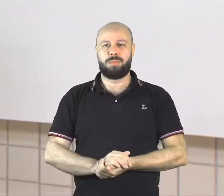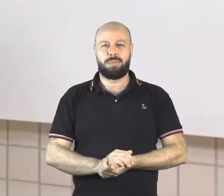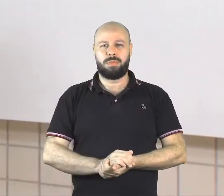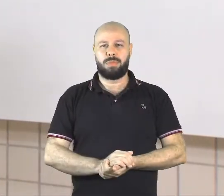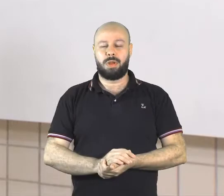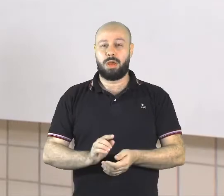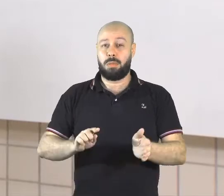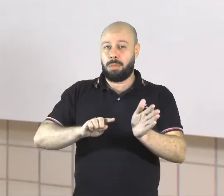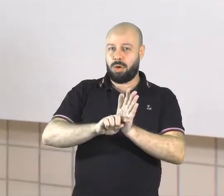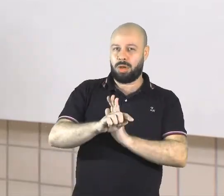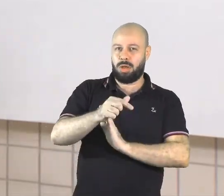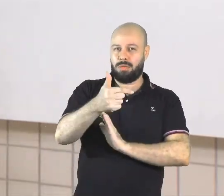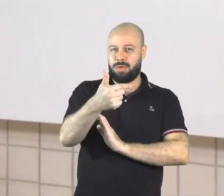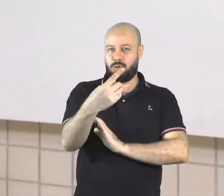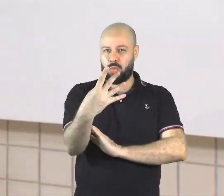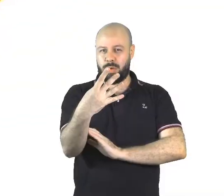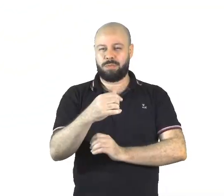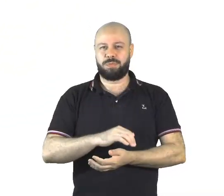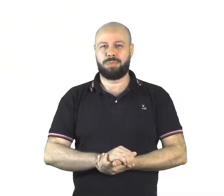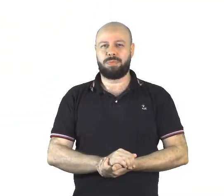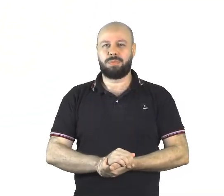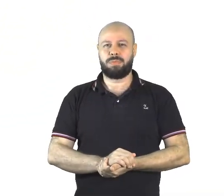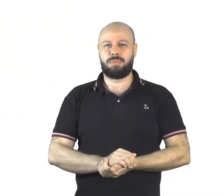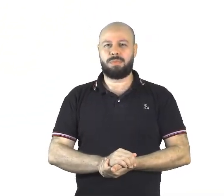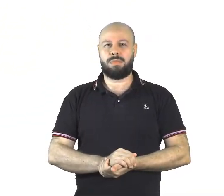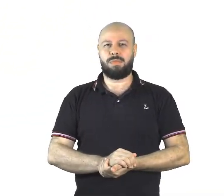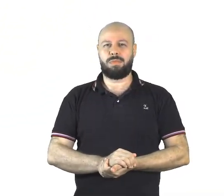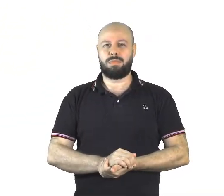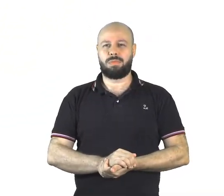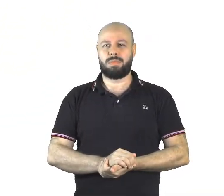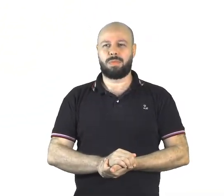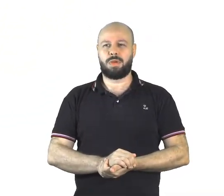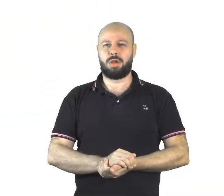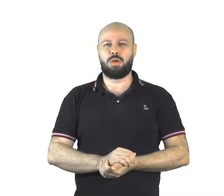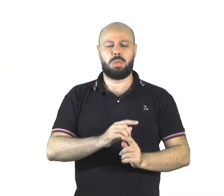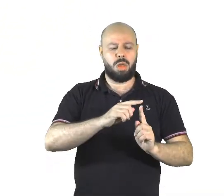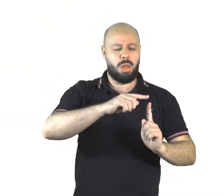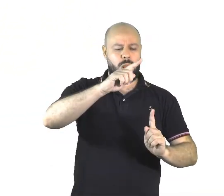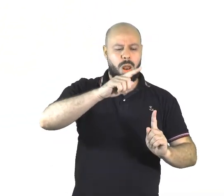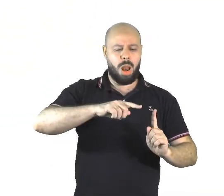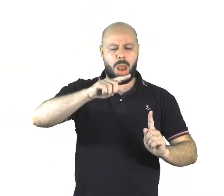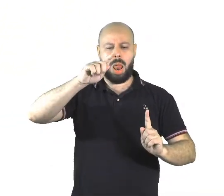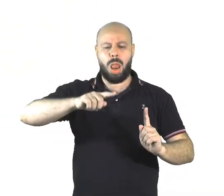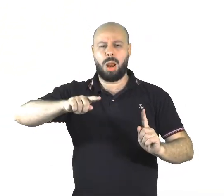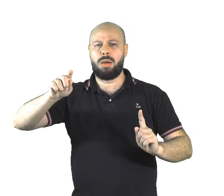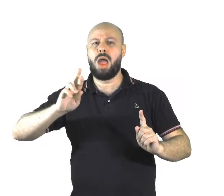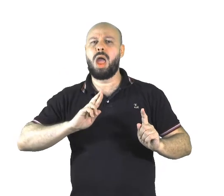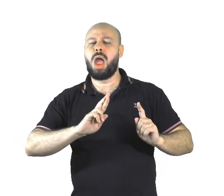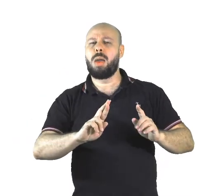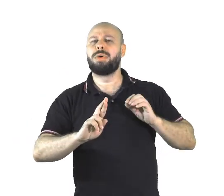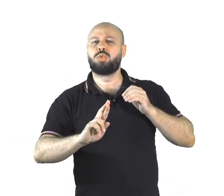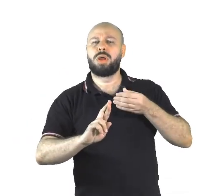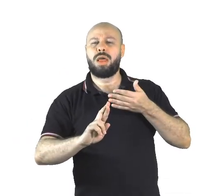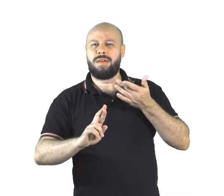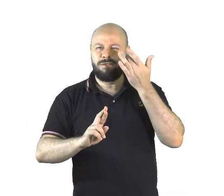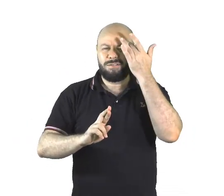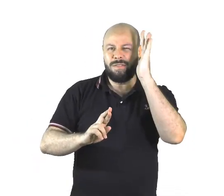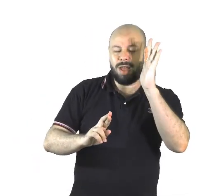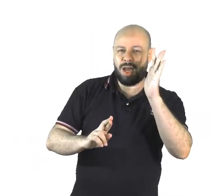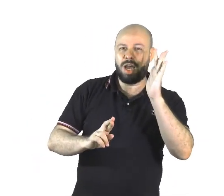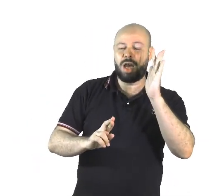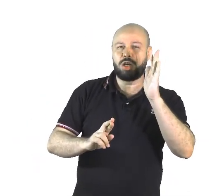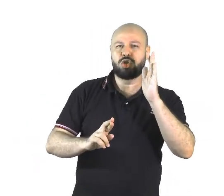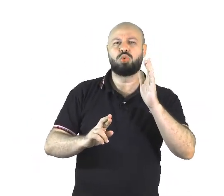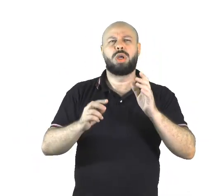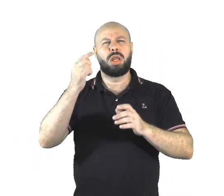questão 24? Vamos lá. Os gráficos são representações que facilitam a análise de